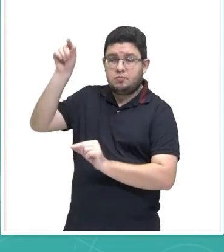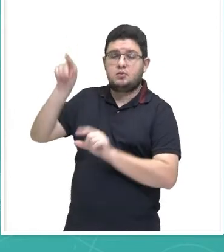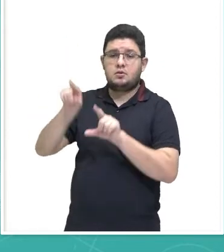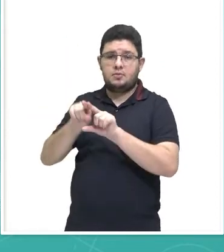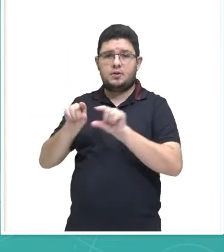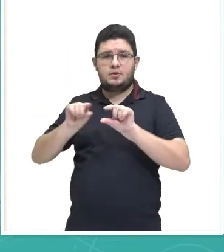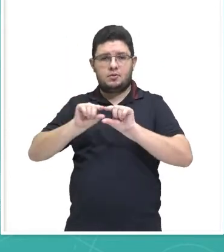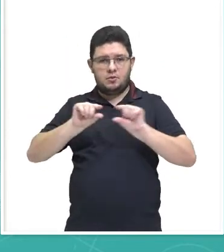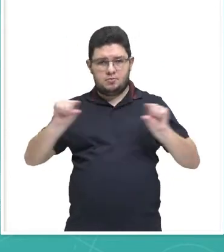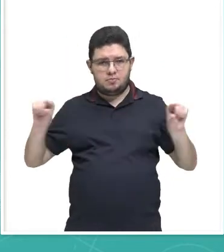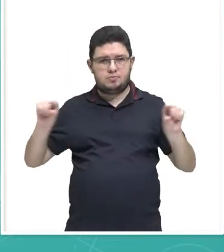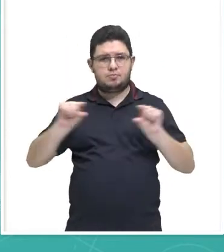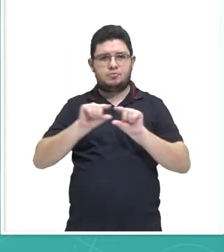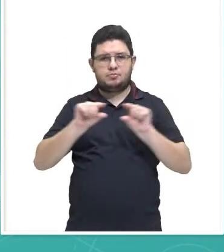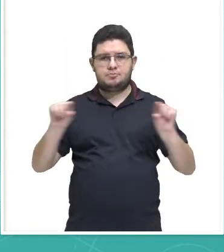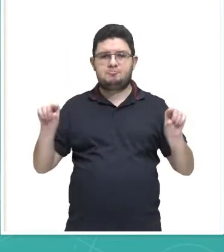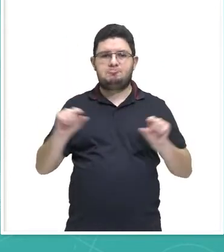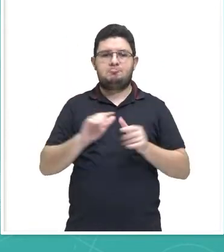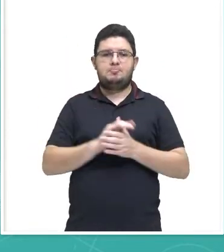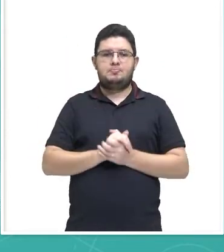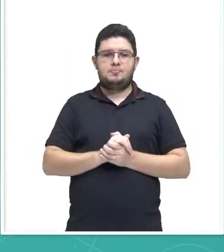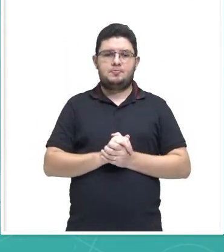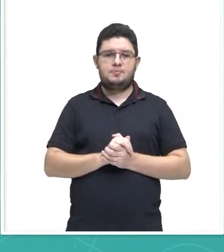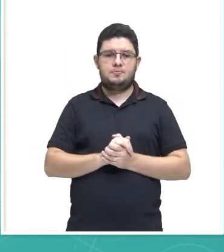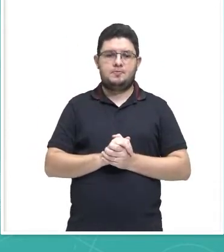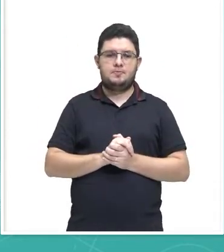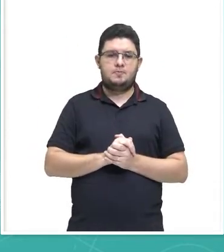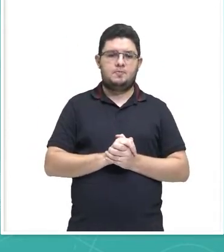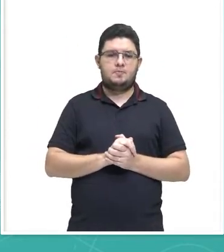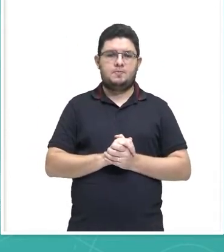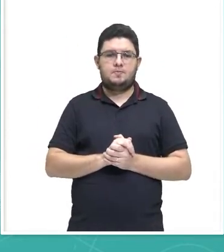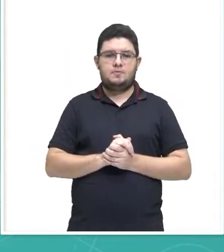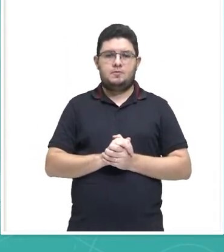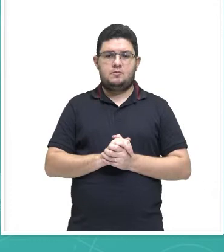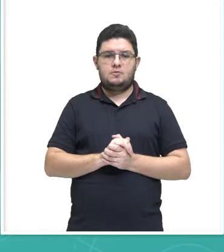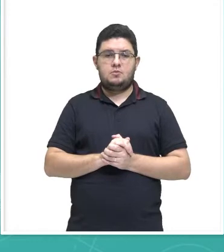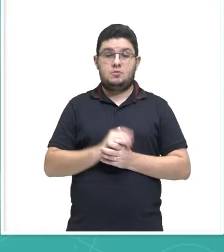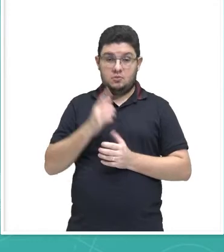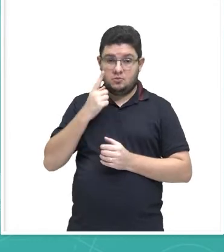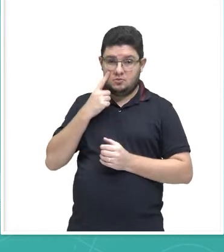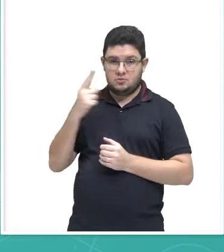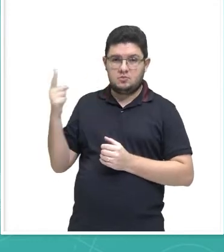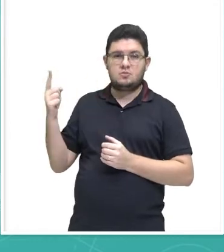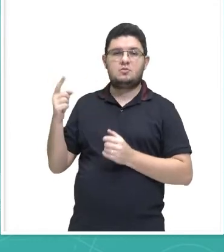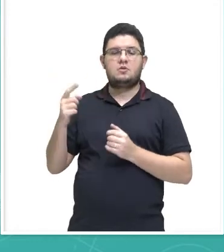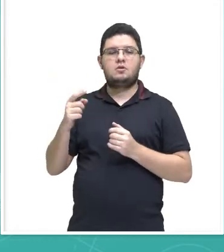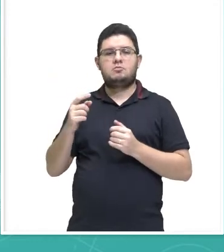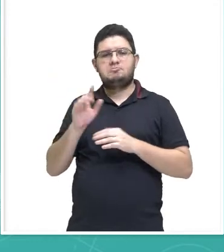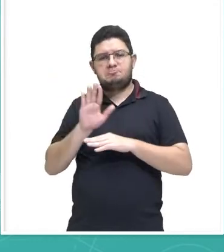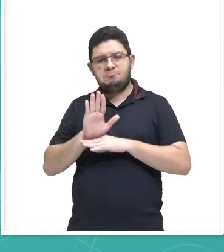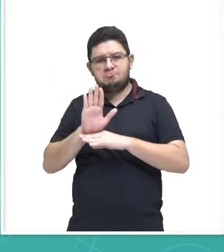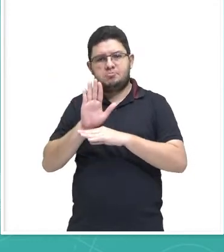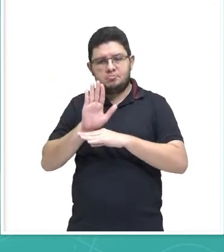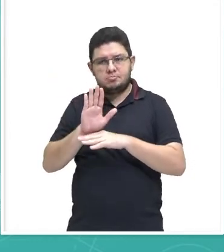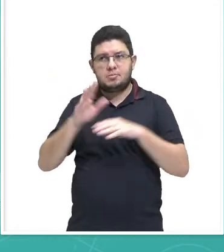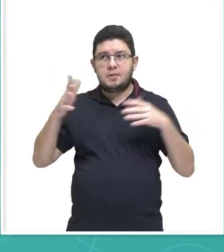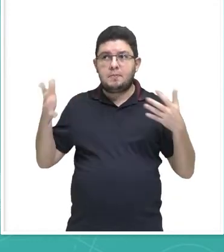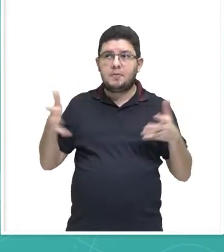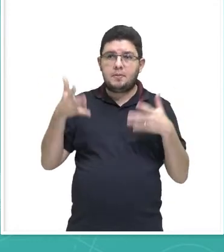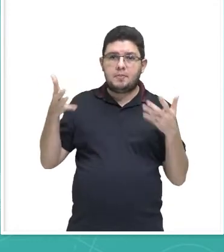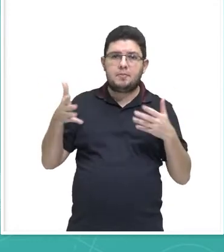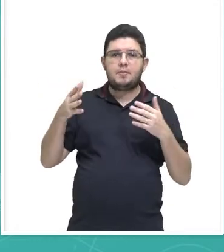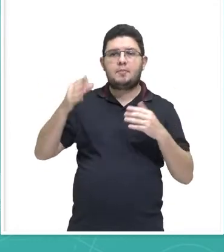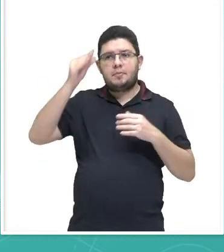horizontal quanto na vertical tem que ter de 1 a 9 também. Então, esse é um jogo que vai estimular muito a questão do raciocínio